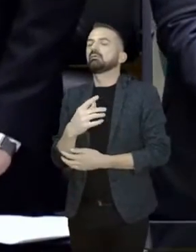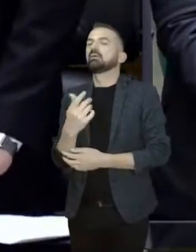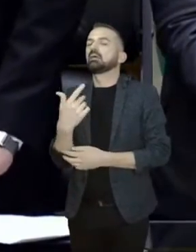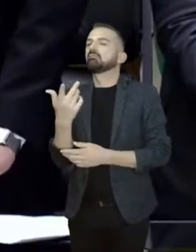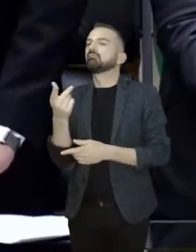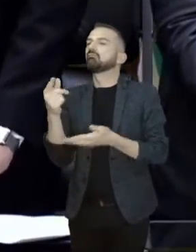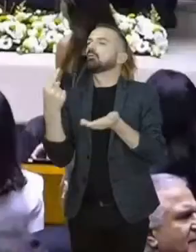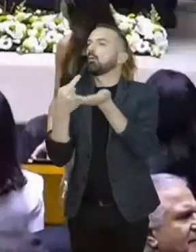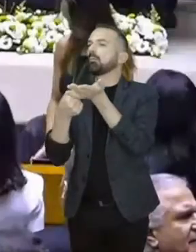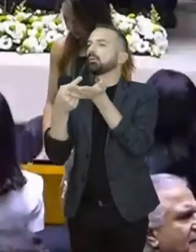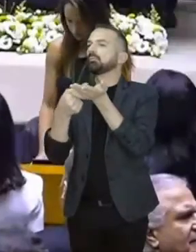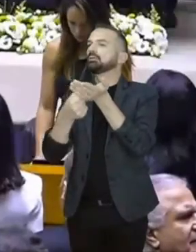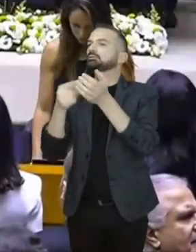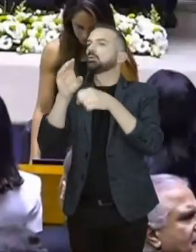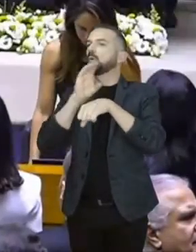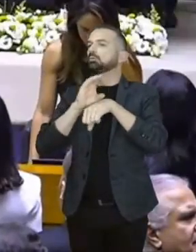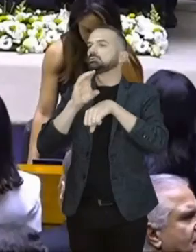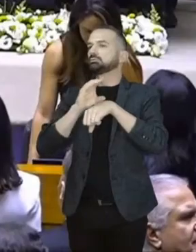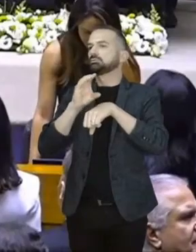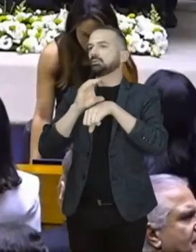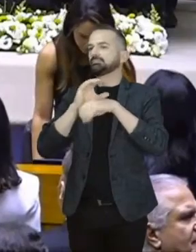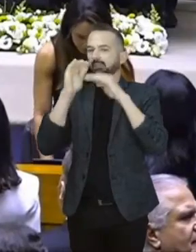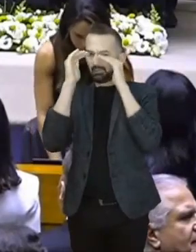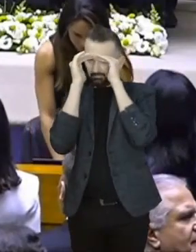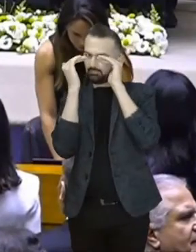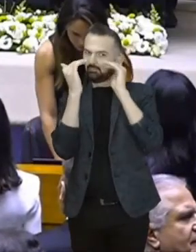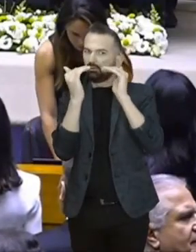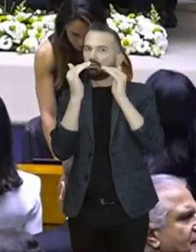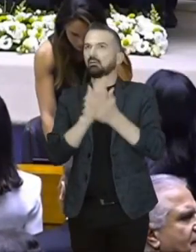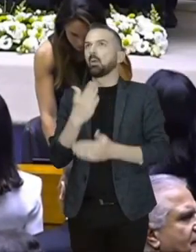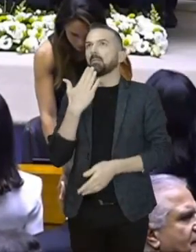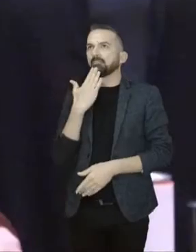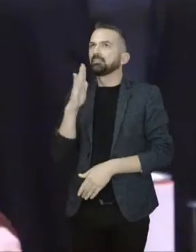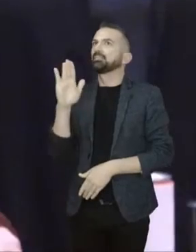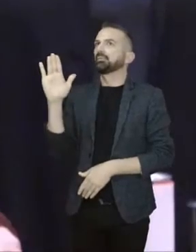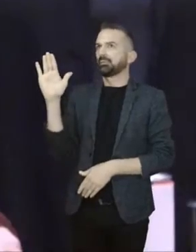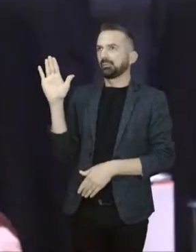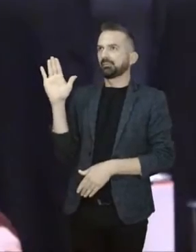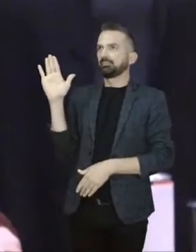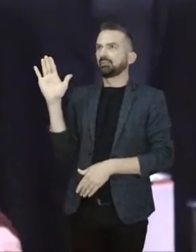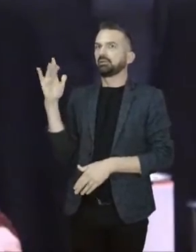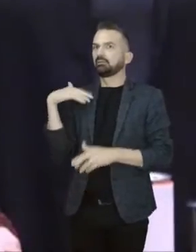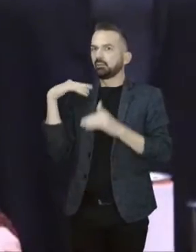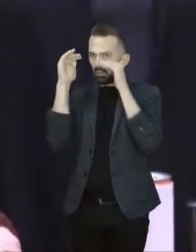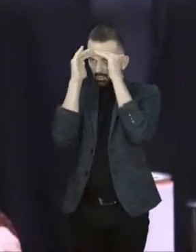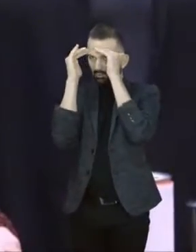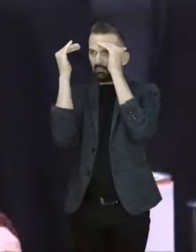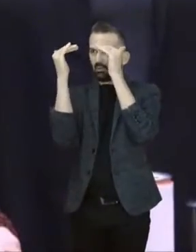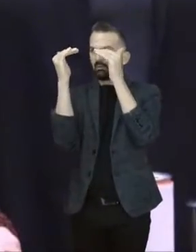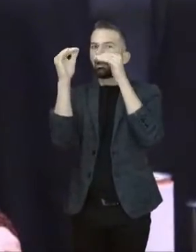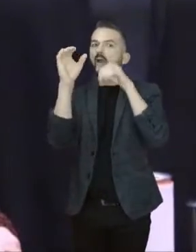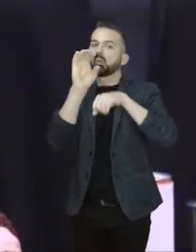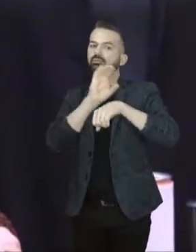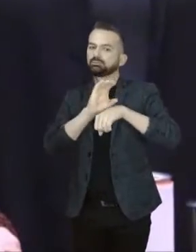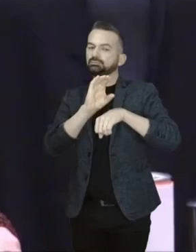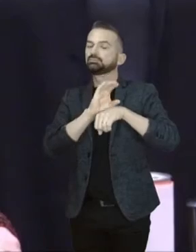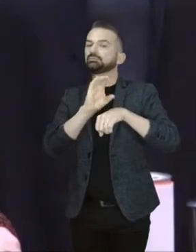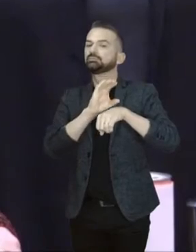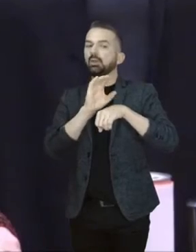constitucional. Prometo defender e cumprir a Constituição, observar as